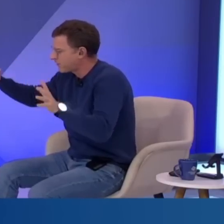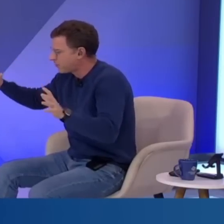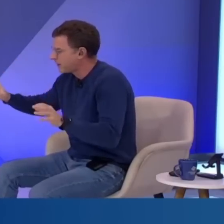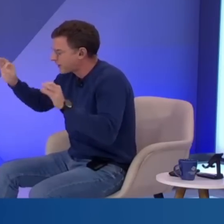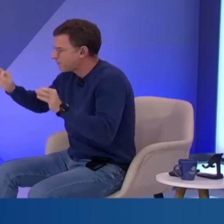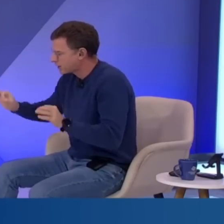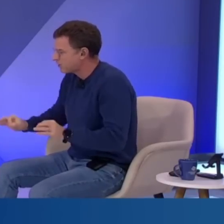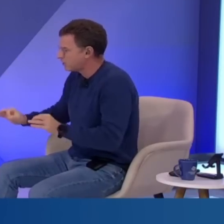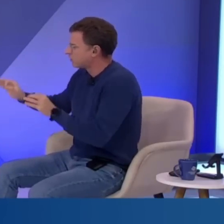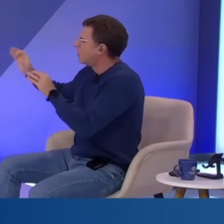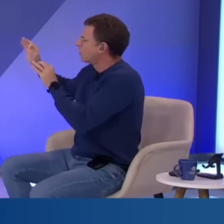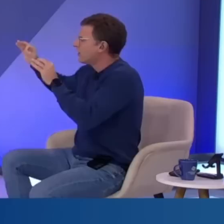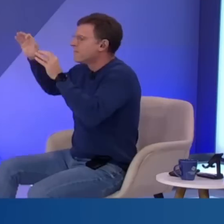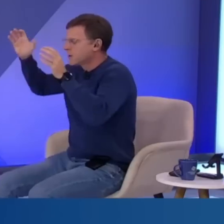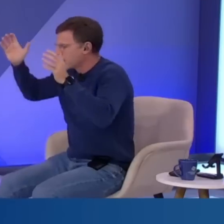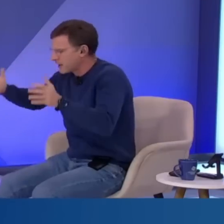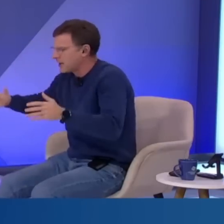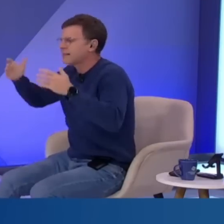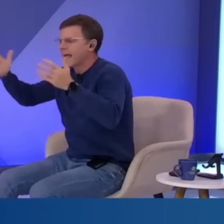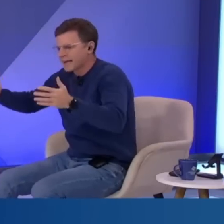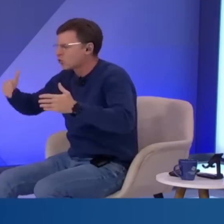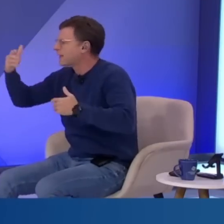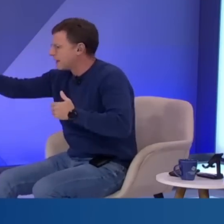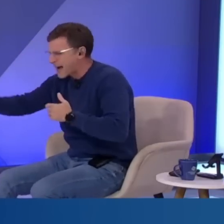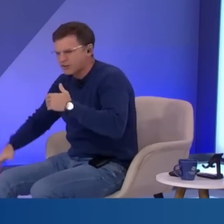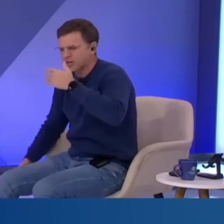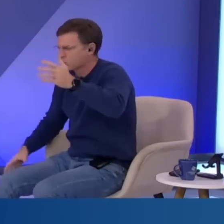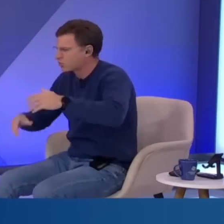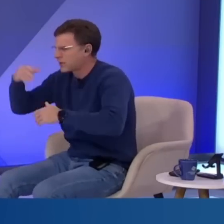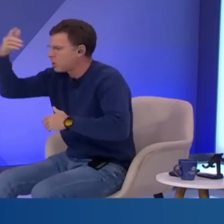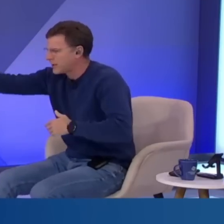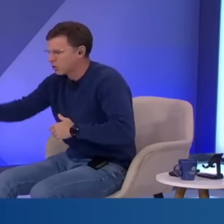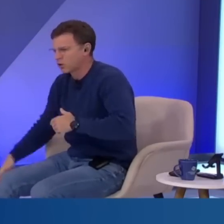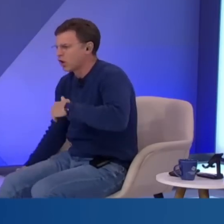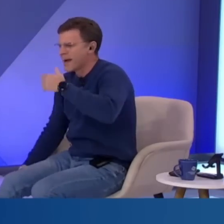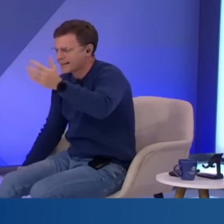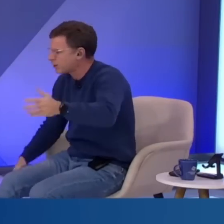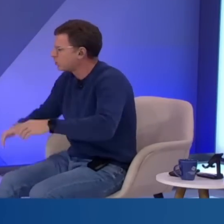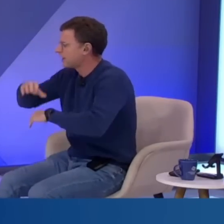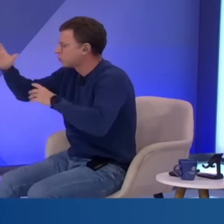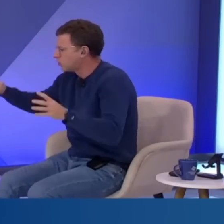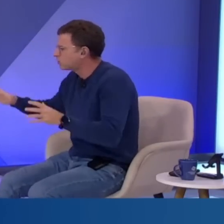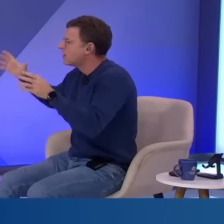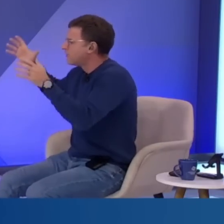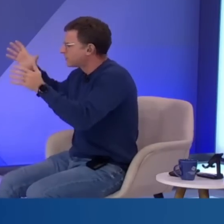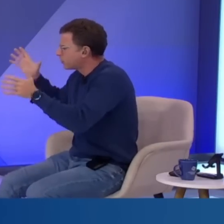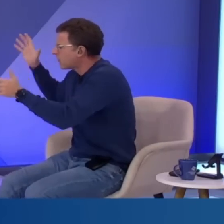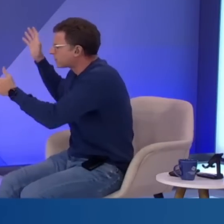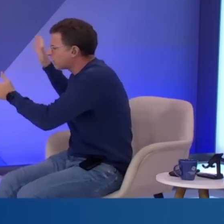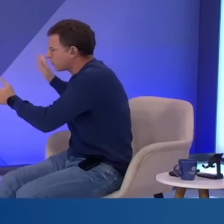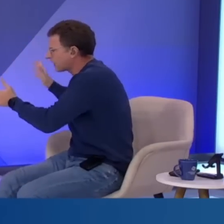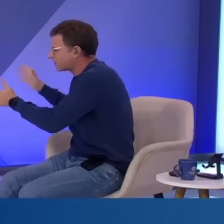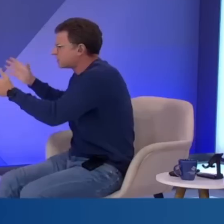de cada vez para poder, porque é importante isso. Ou seja, estamos aqui, técnico, matemática, tem modelo econométrico, tem tudo isso, mas